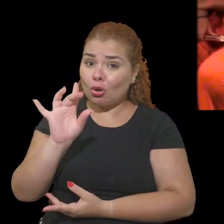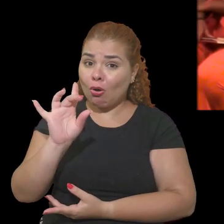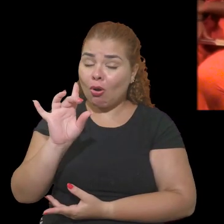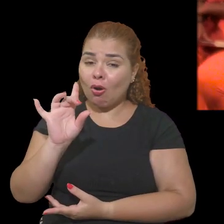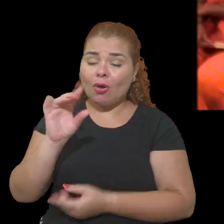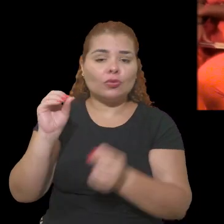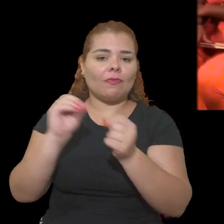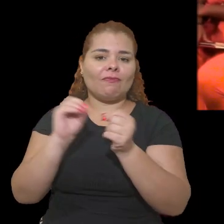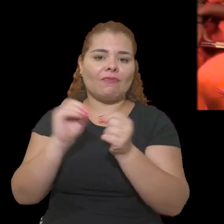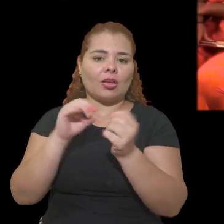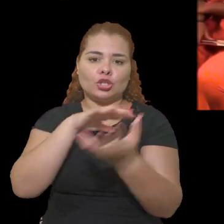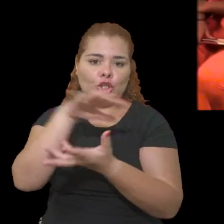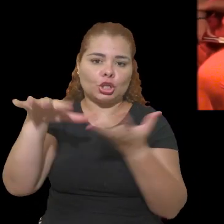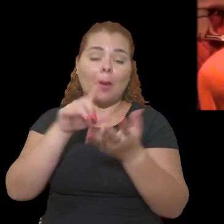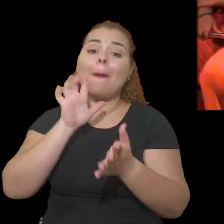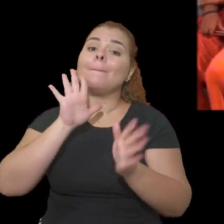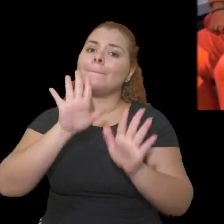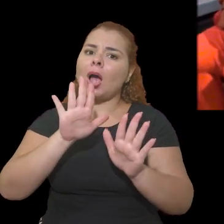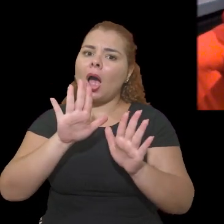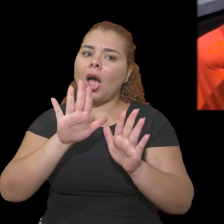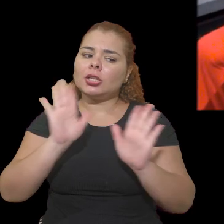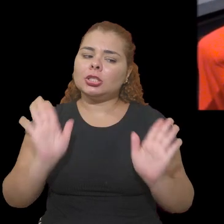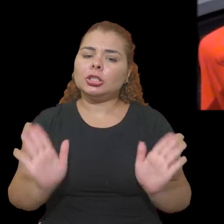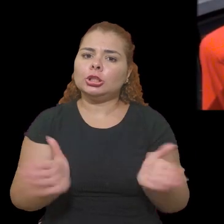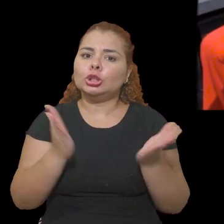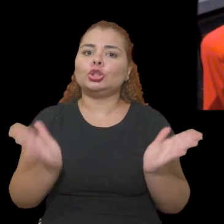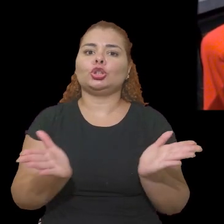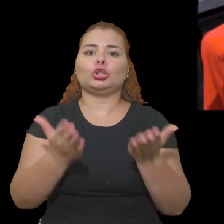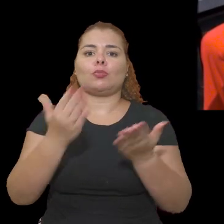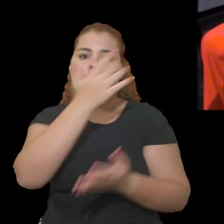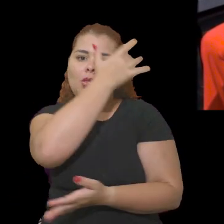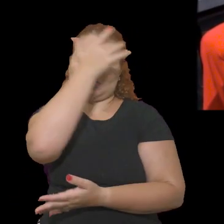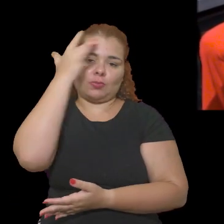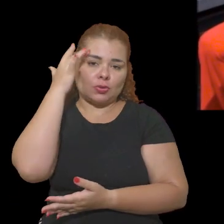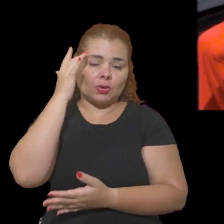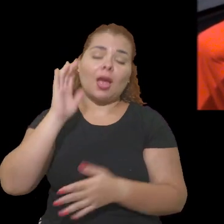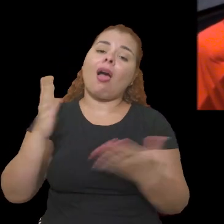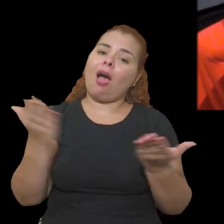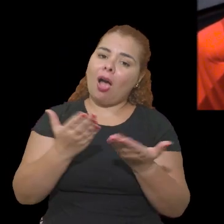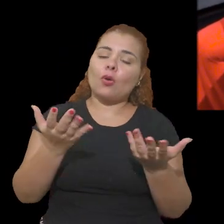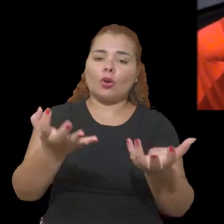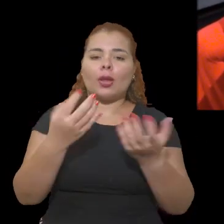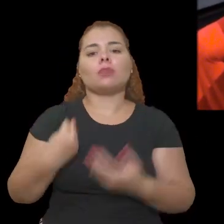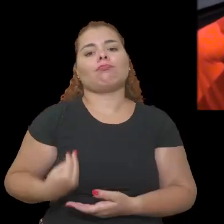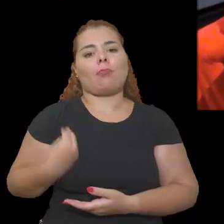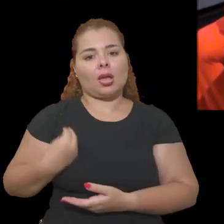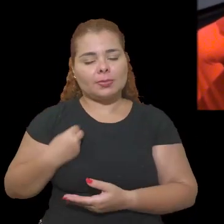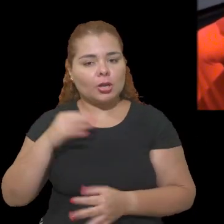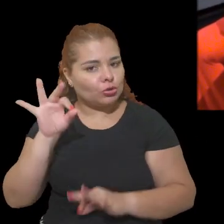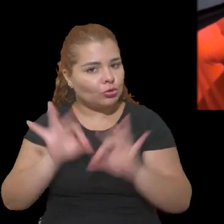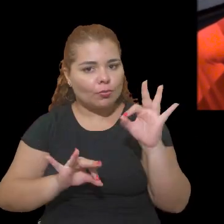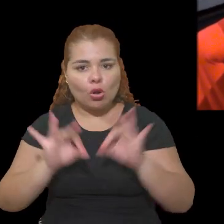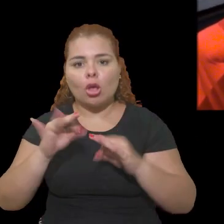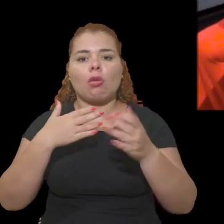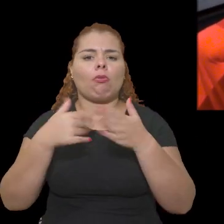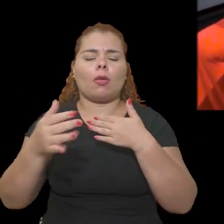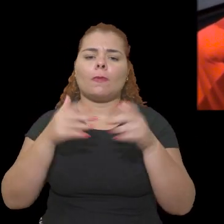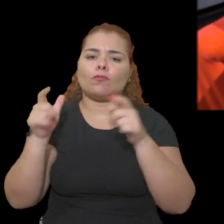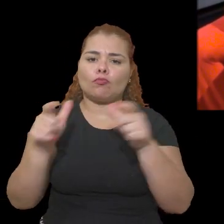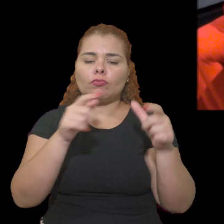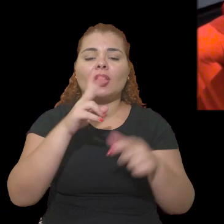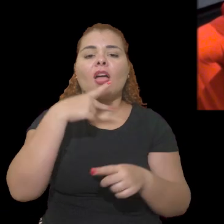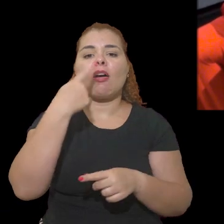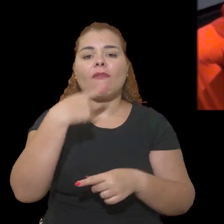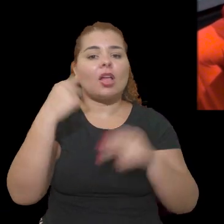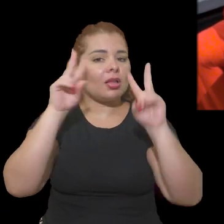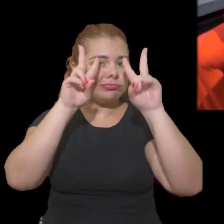mas acorda o bando. Então eu tô nesse rolê, sabe, de querer fazer parte de vários projetos, aonde eu tiver, falar das